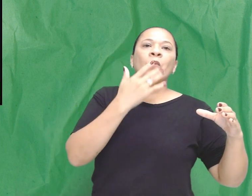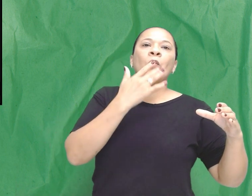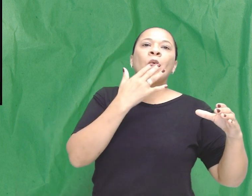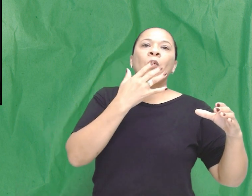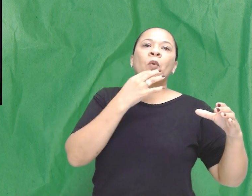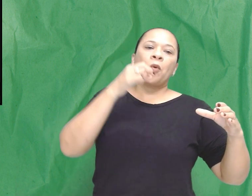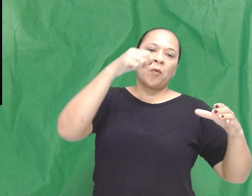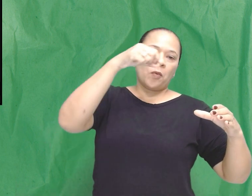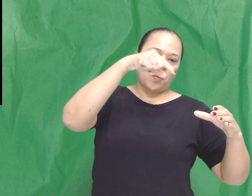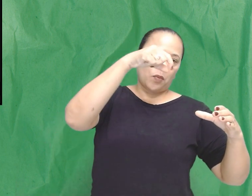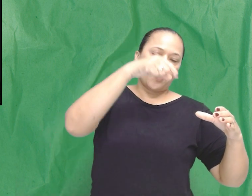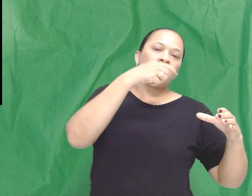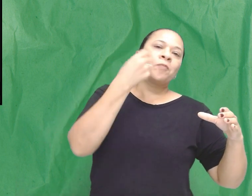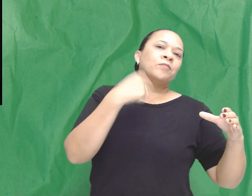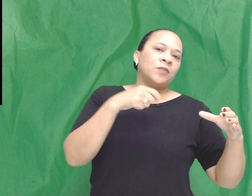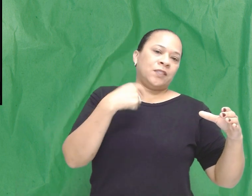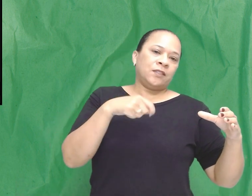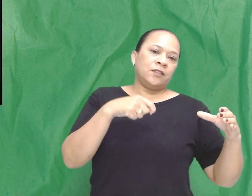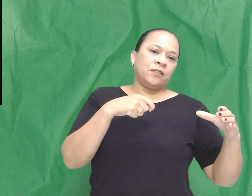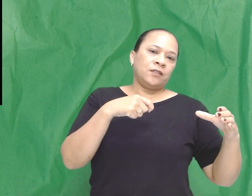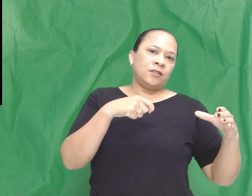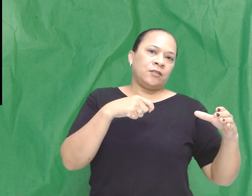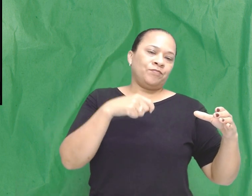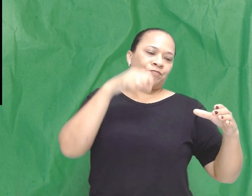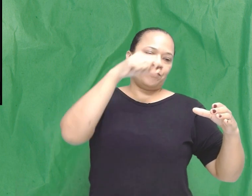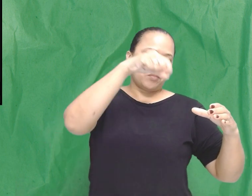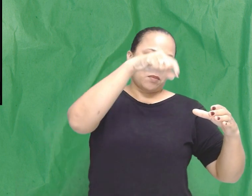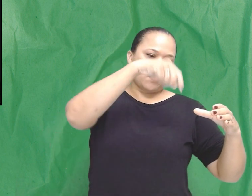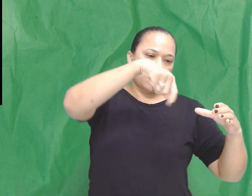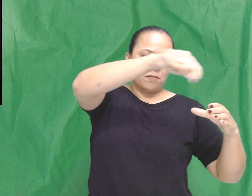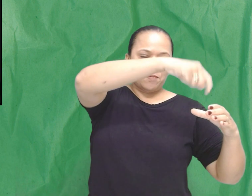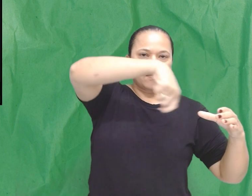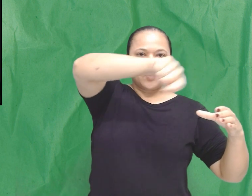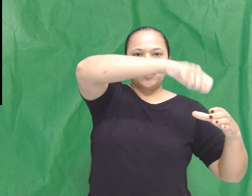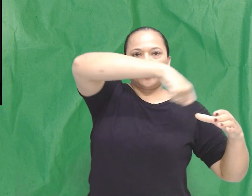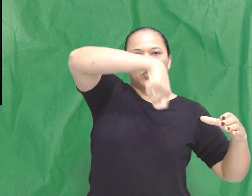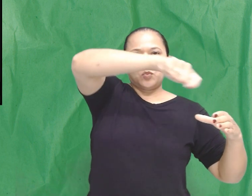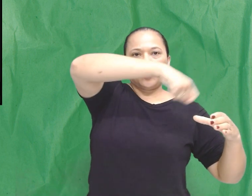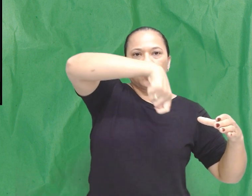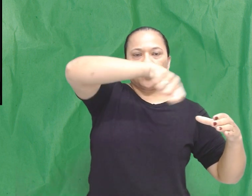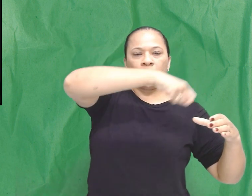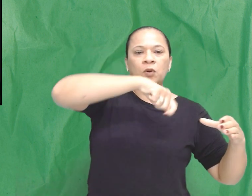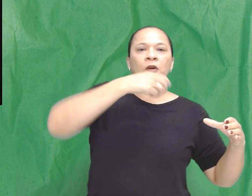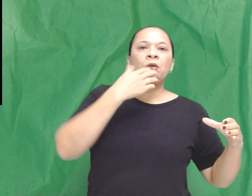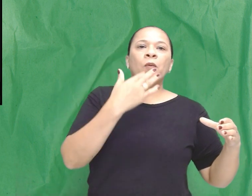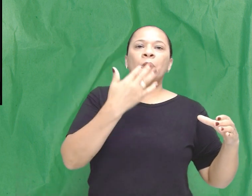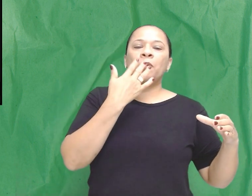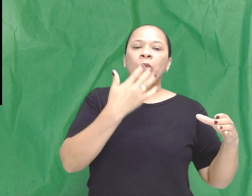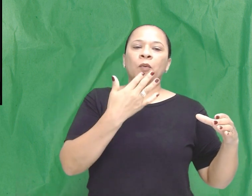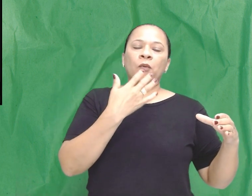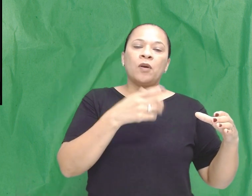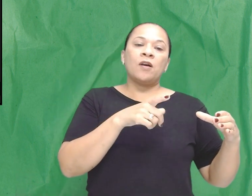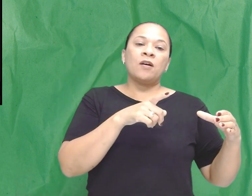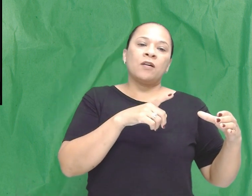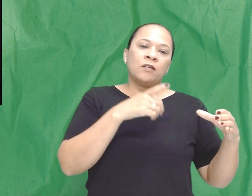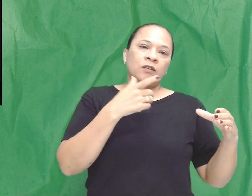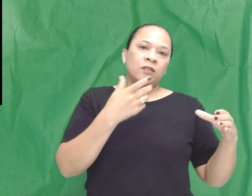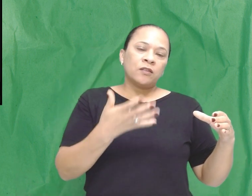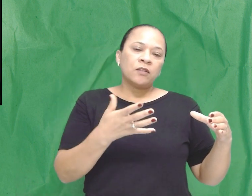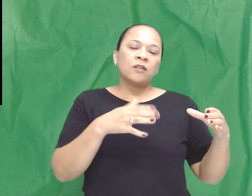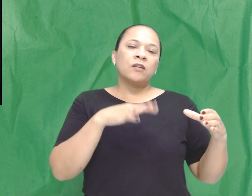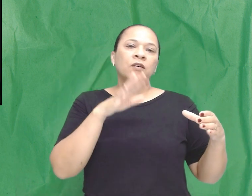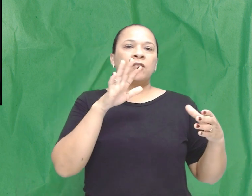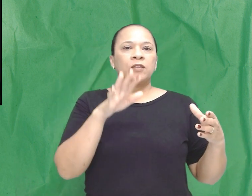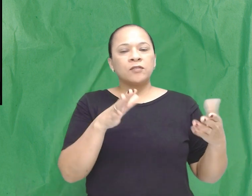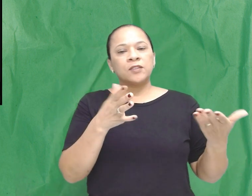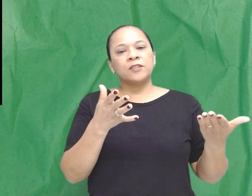chegar ao ponto? Porque você vai precisar em geral de 2 pontos. E se você tingir depois, corre o risco de um ser diferente do